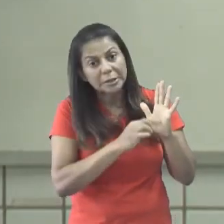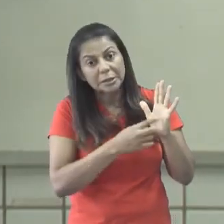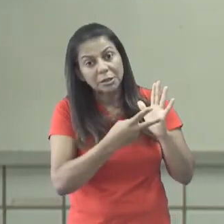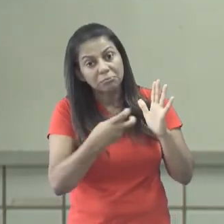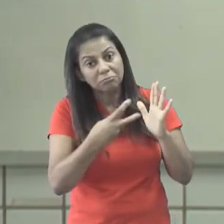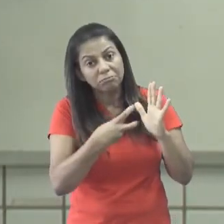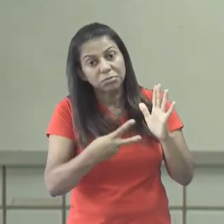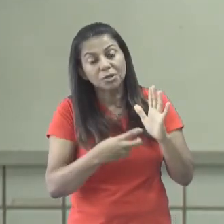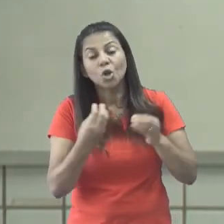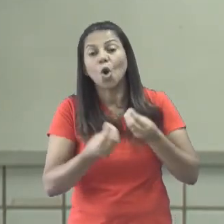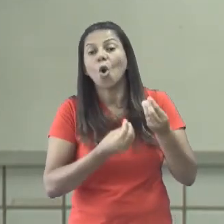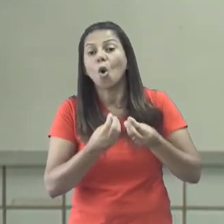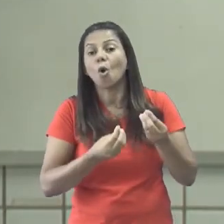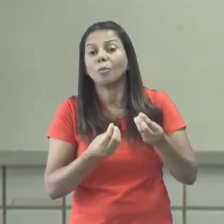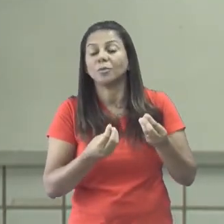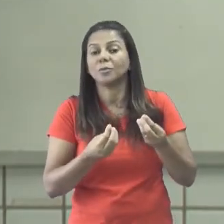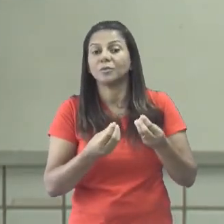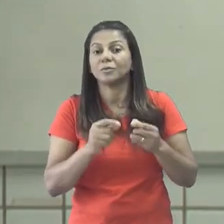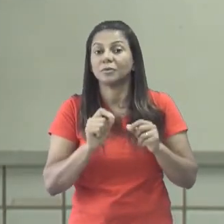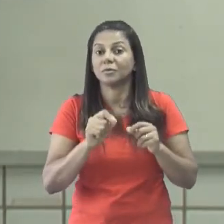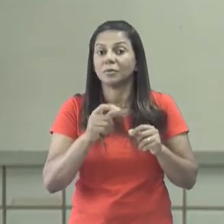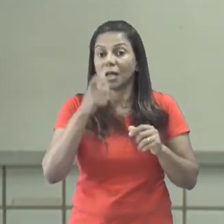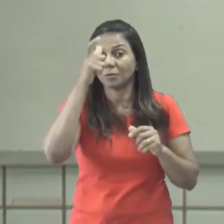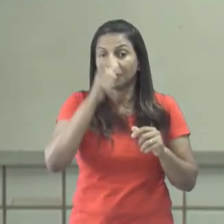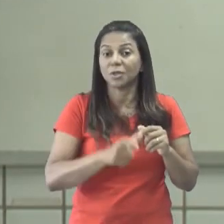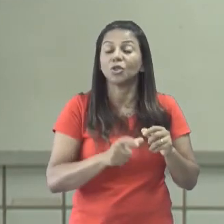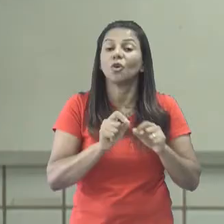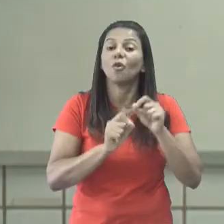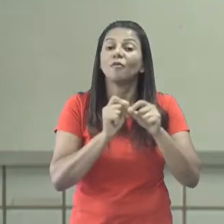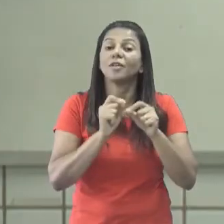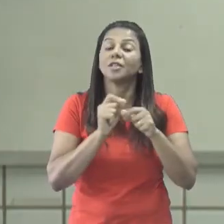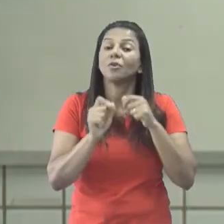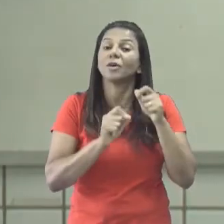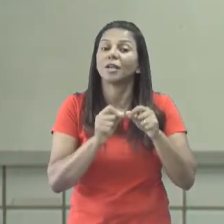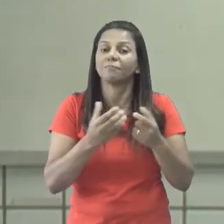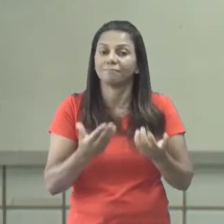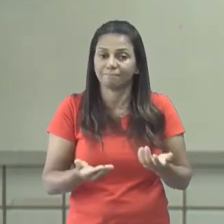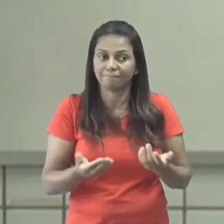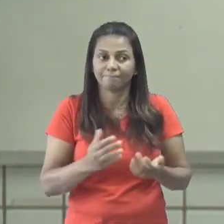a descrição da postura dos personagens. Ok.